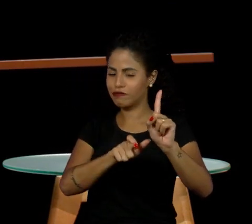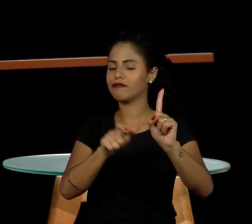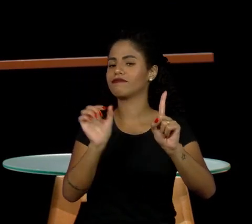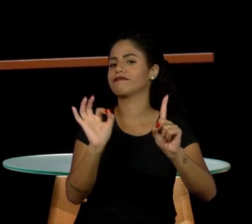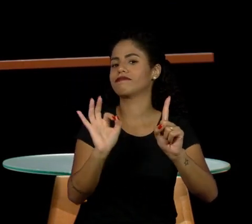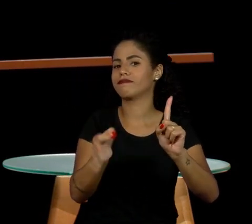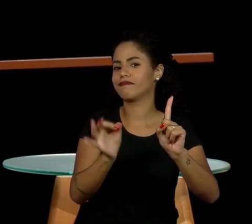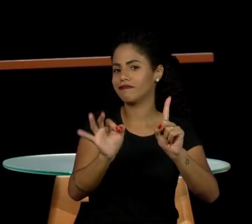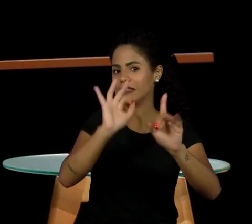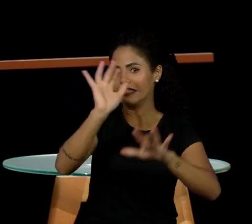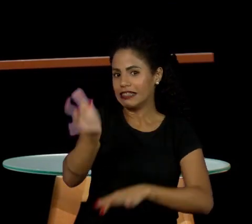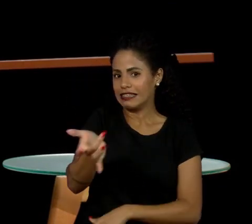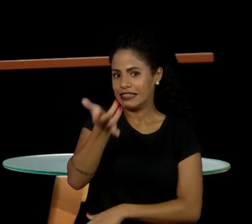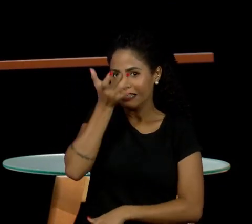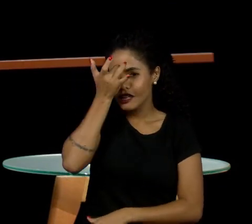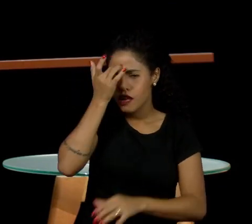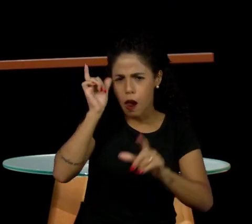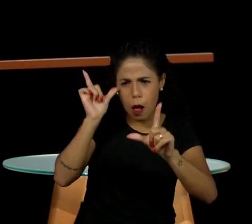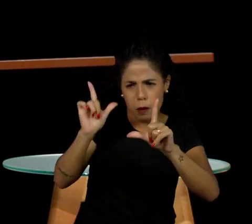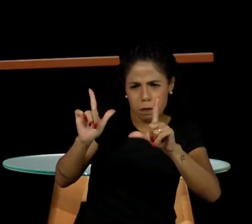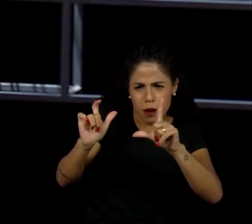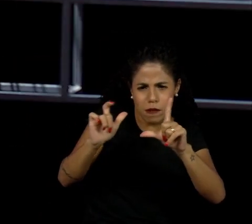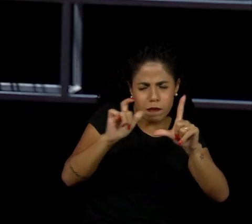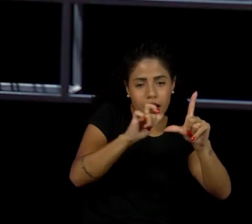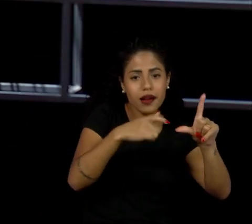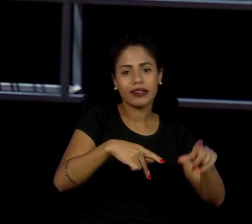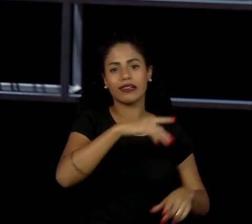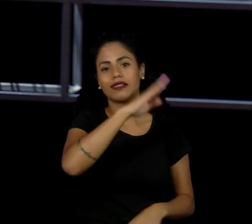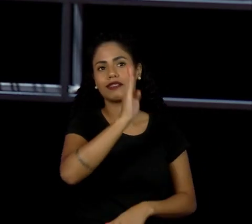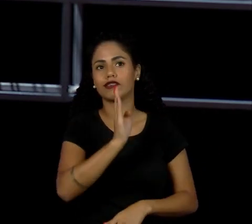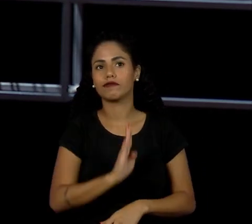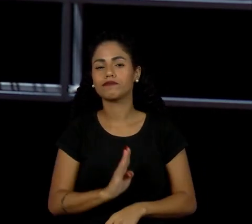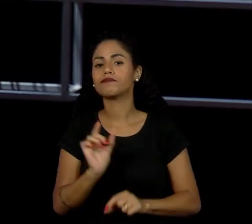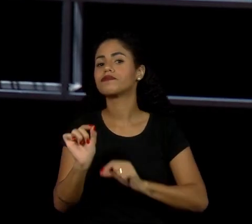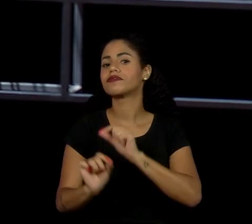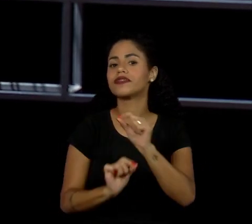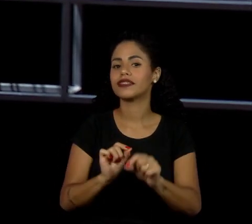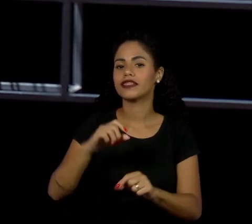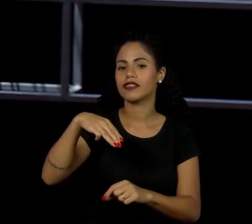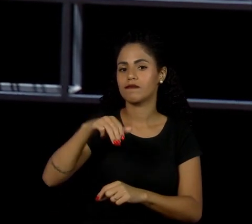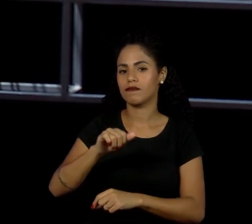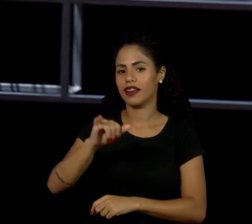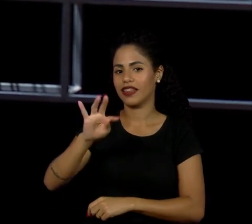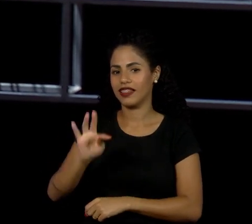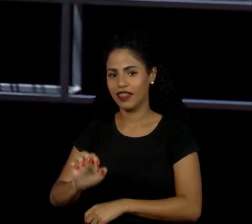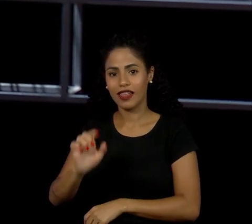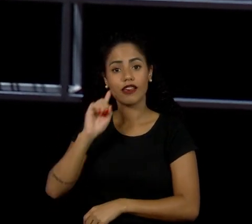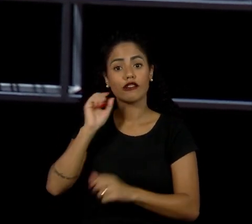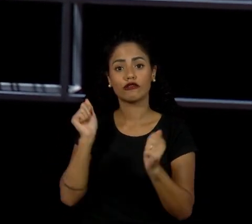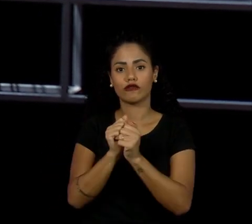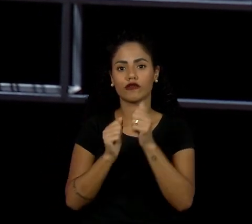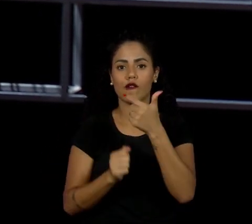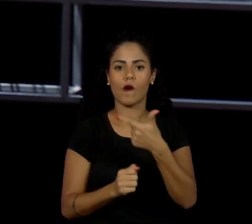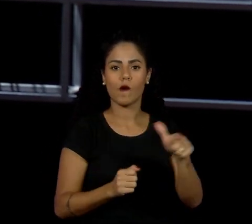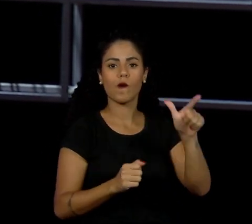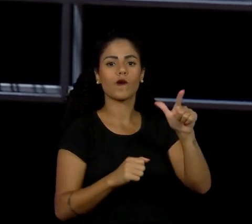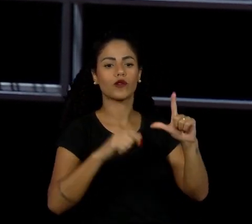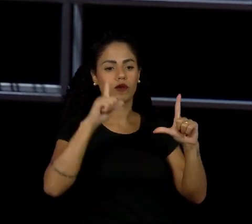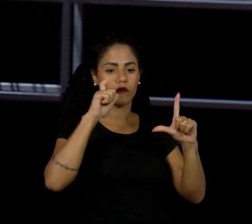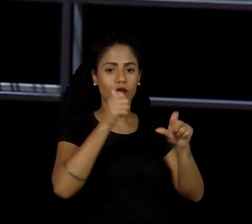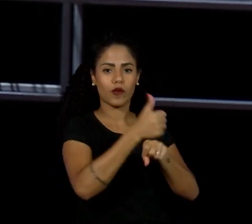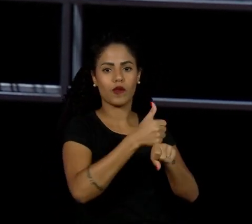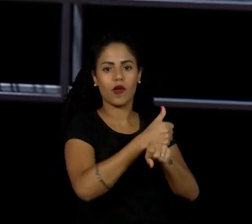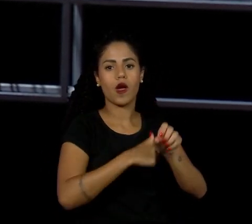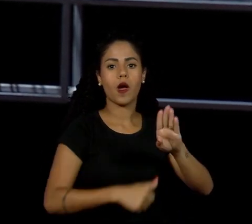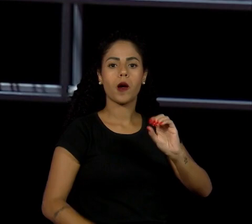para a história da fotografia brasileira. Estamos falando da Maitê Proença, que se uniu ao fotógrafo Bob Wolfenson